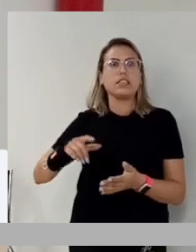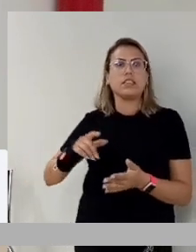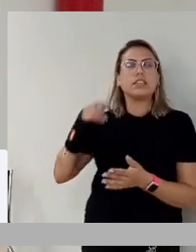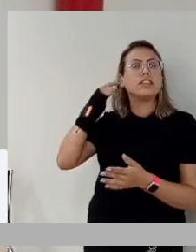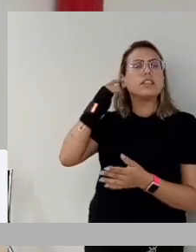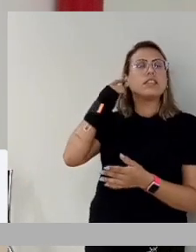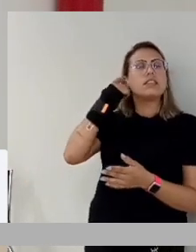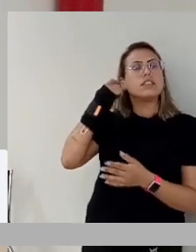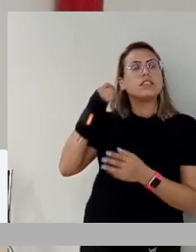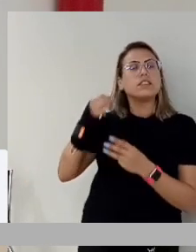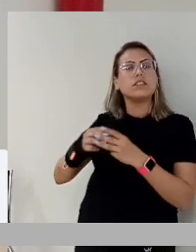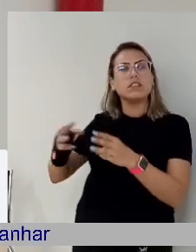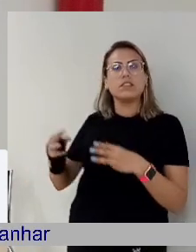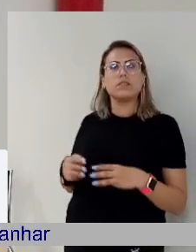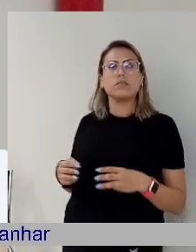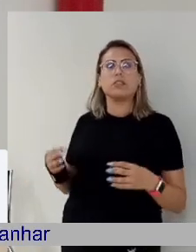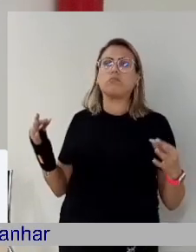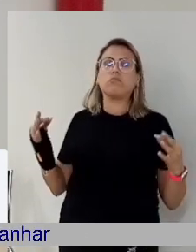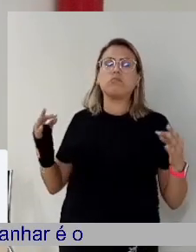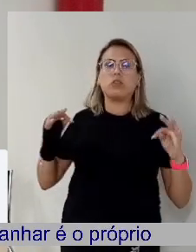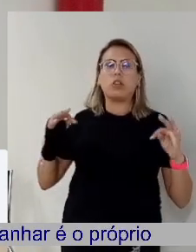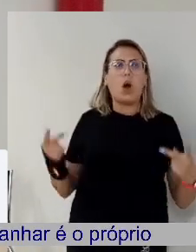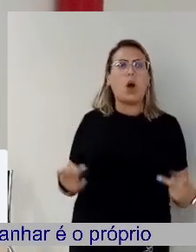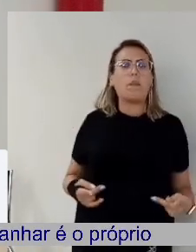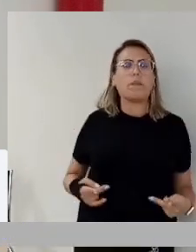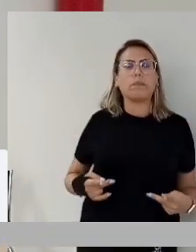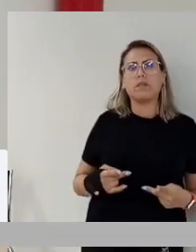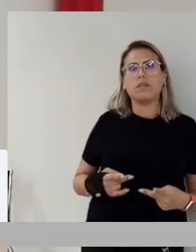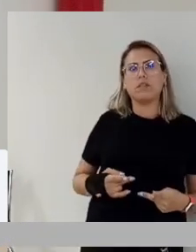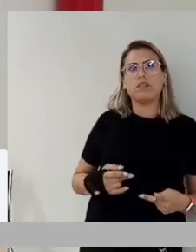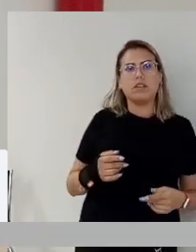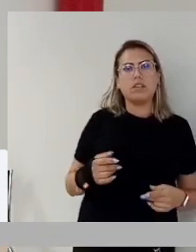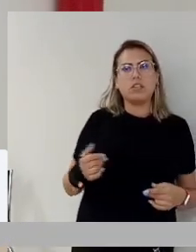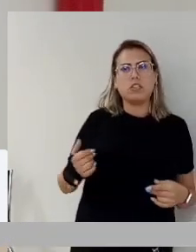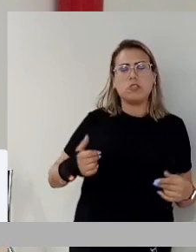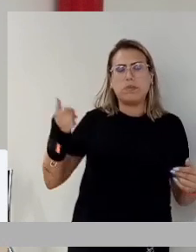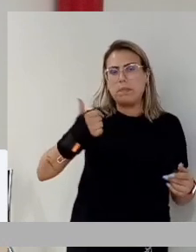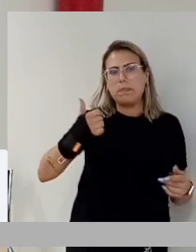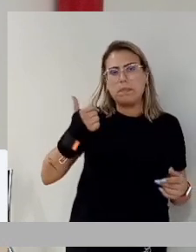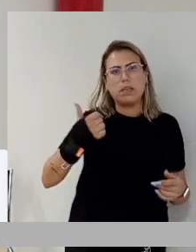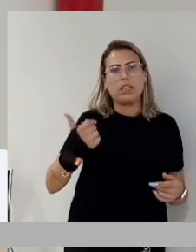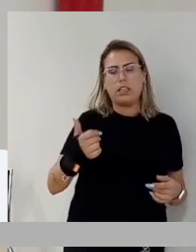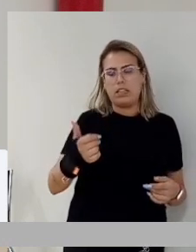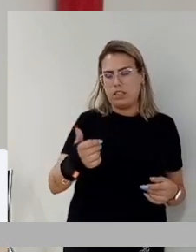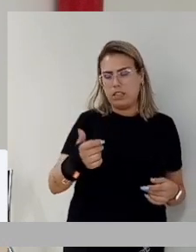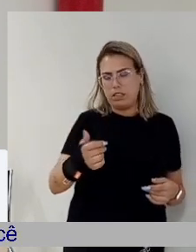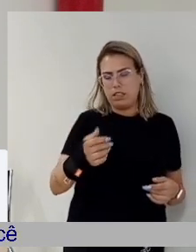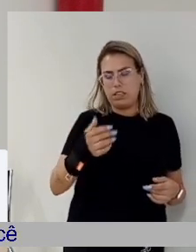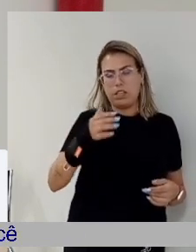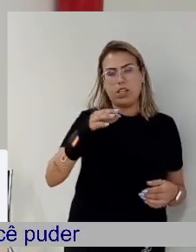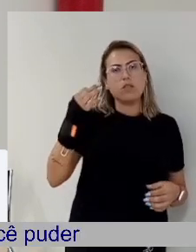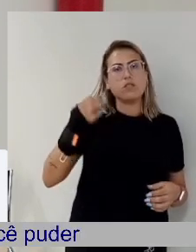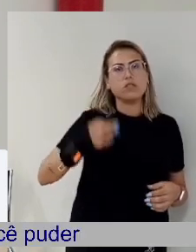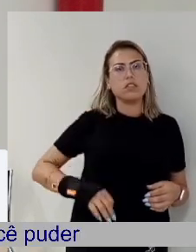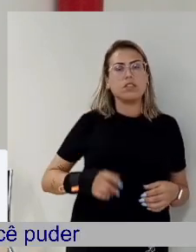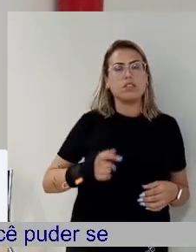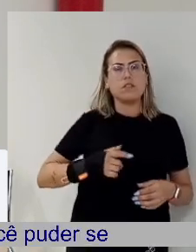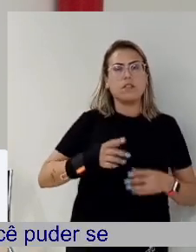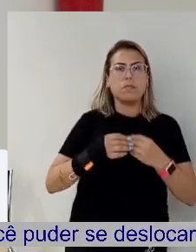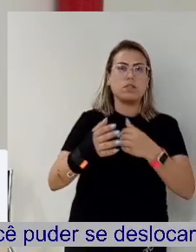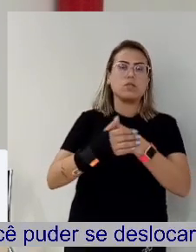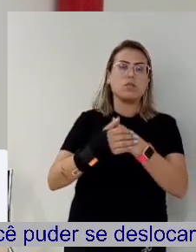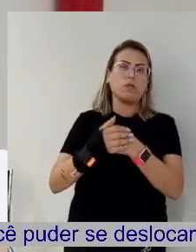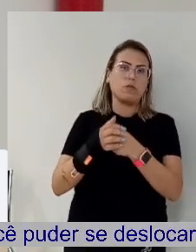e um caminhão da hora inecto o caminhão primeiro caminhão com certeza vai dar mais conforto para aquele